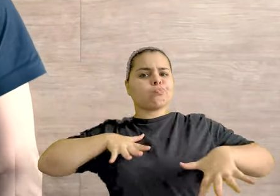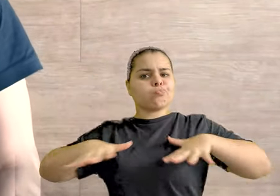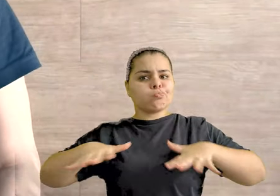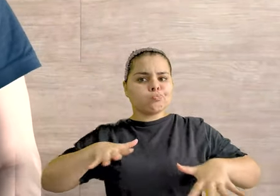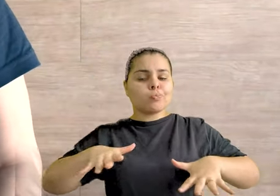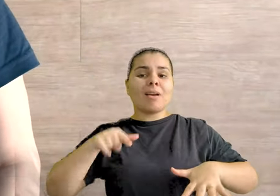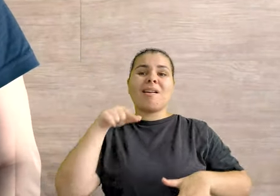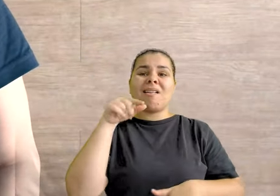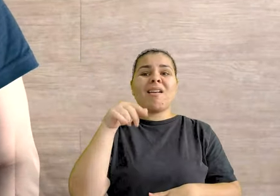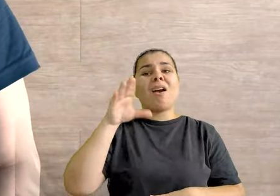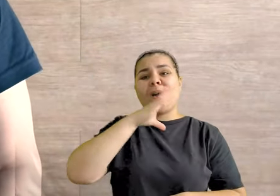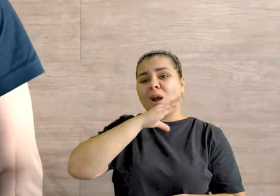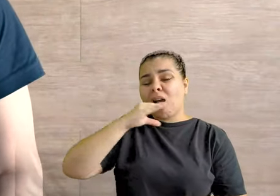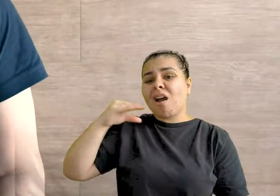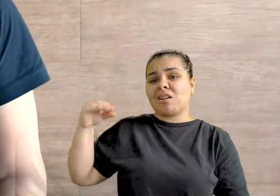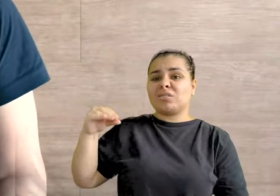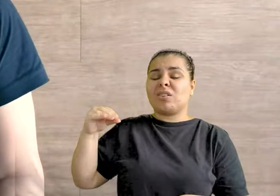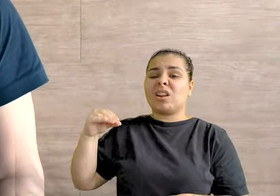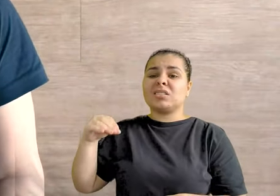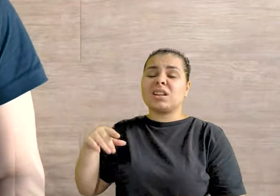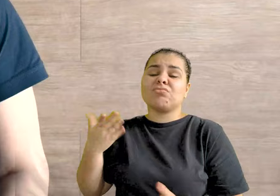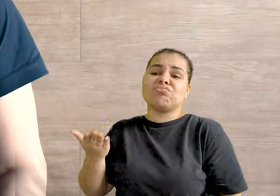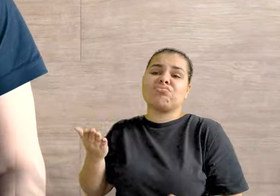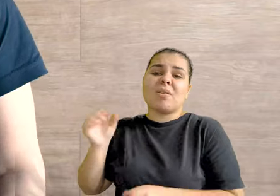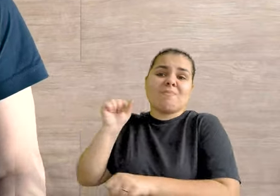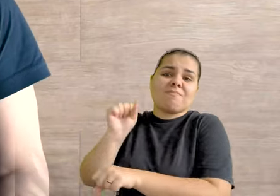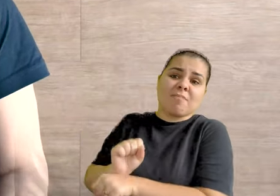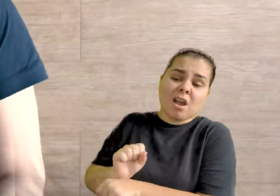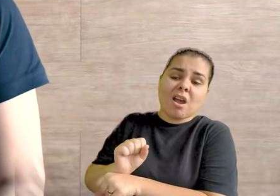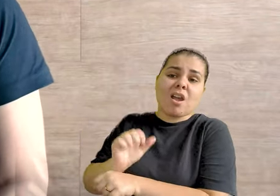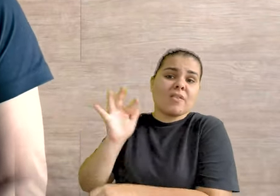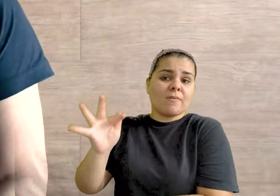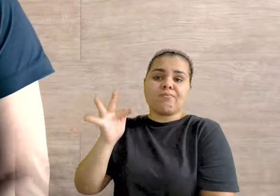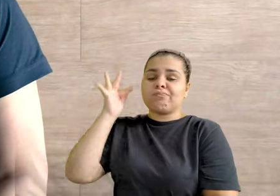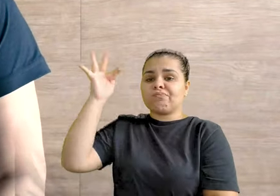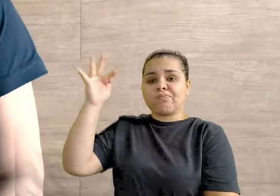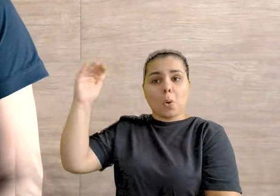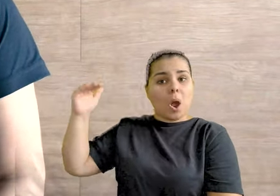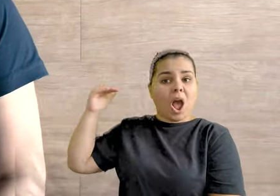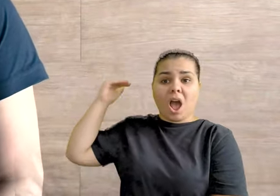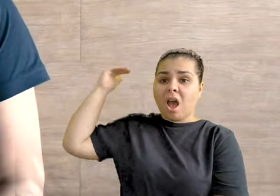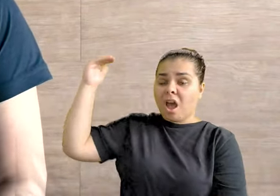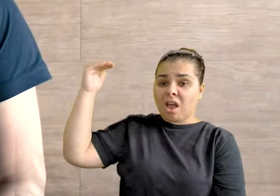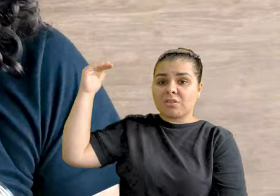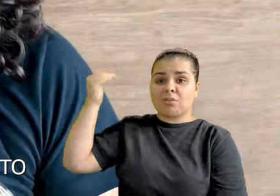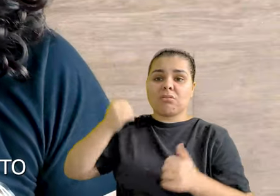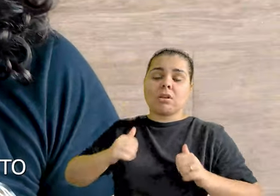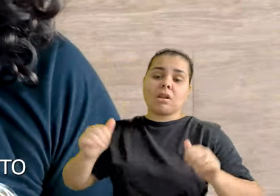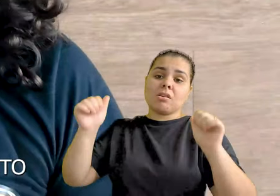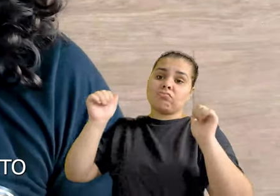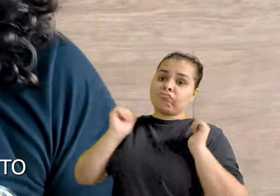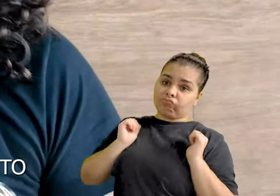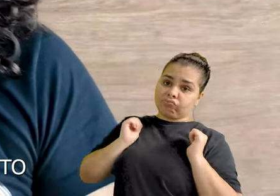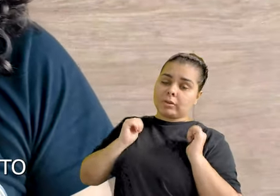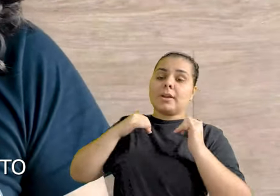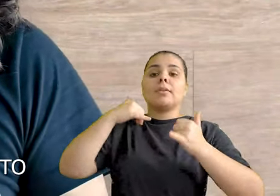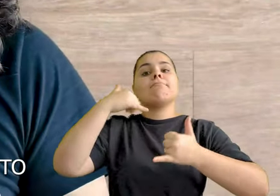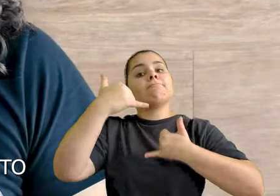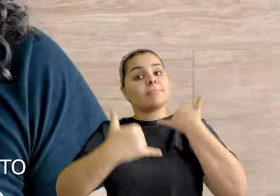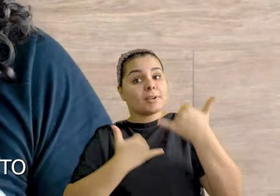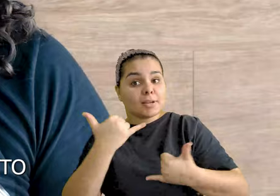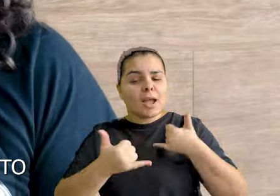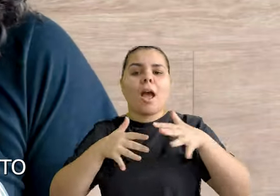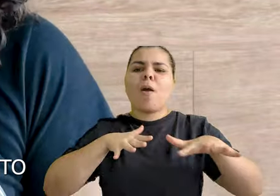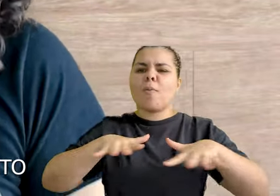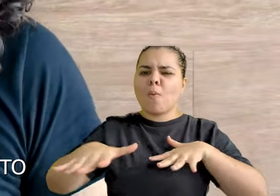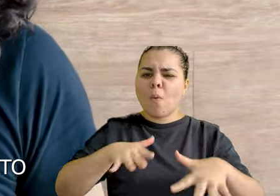motoras pode ser uma adolescente menos ativa e um futuro adulto sedentário. Brincar com o movimento